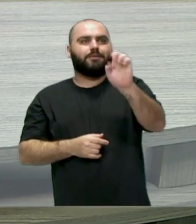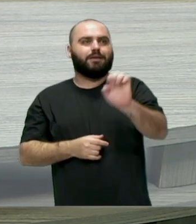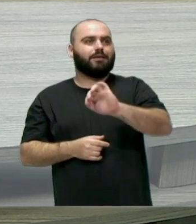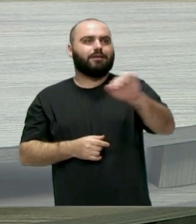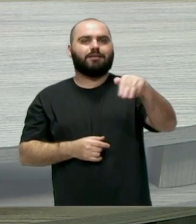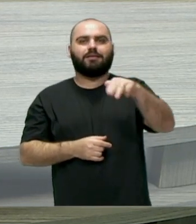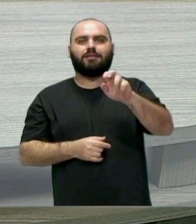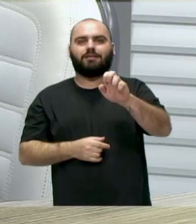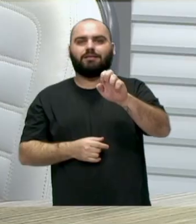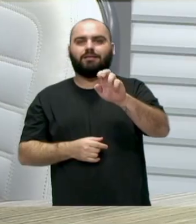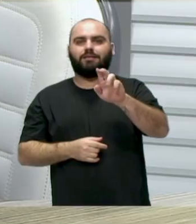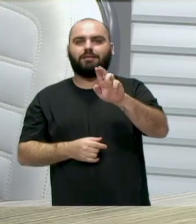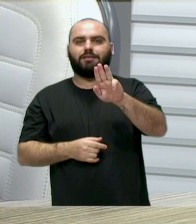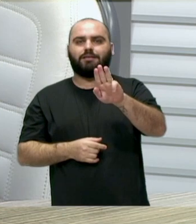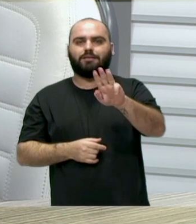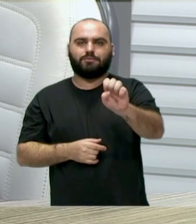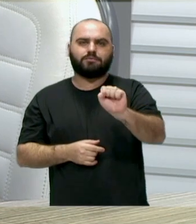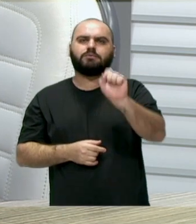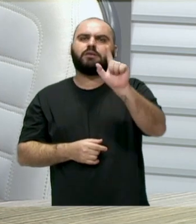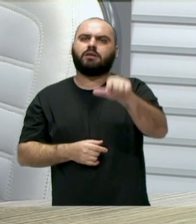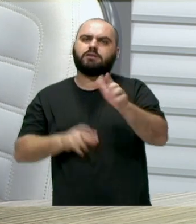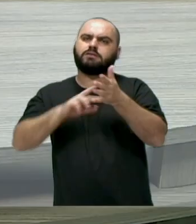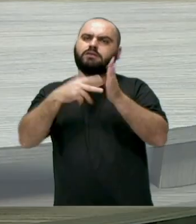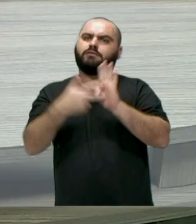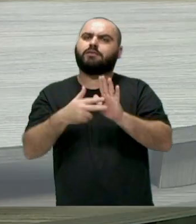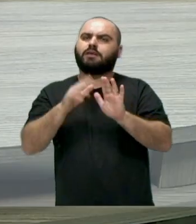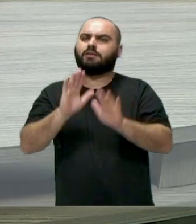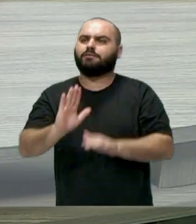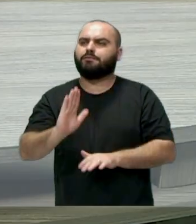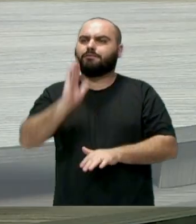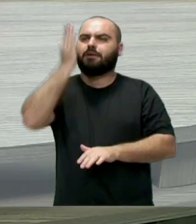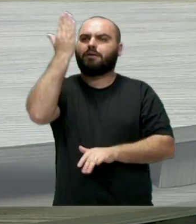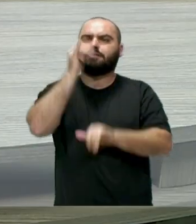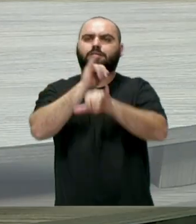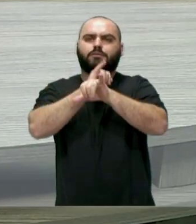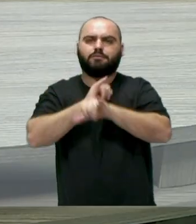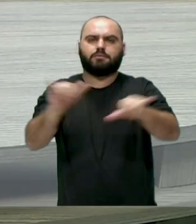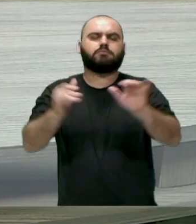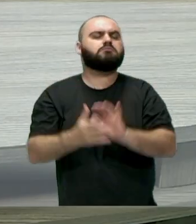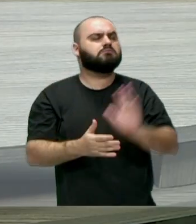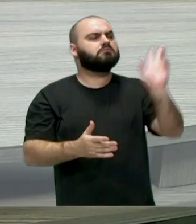verdade é notícia falsa, é falsidade. Exatamente. Na verdade,